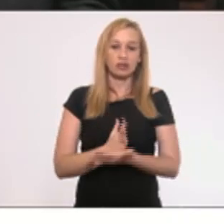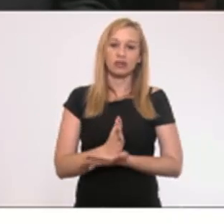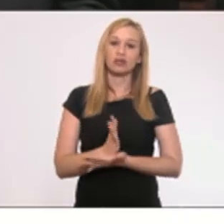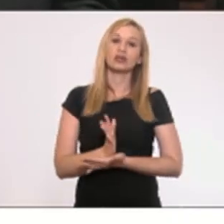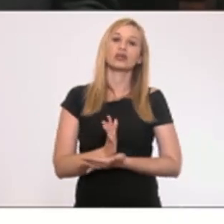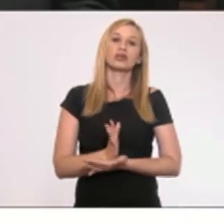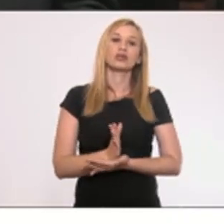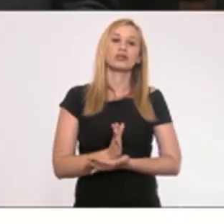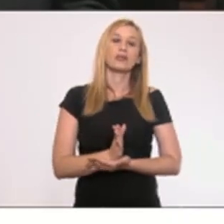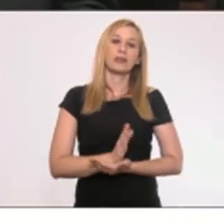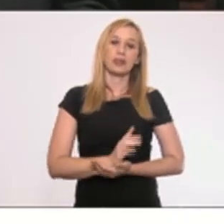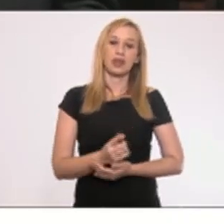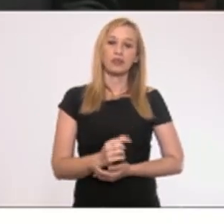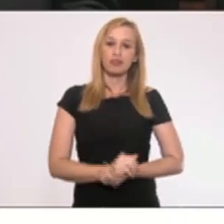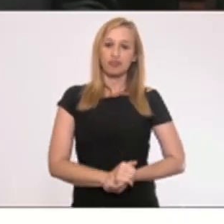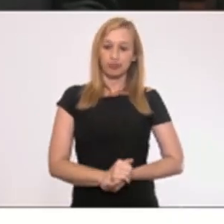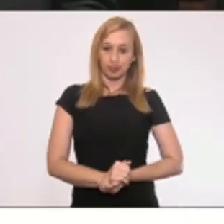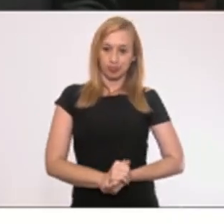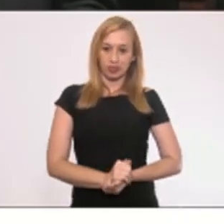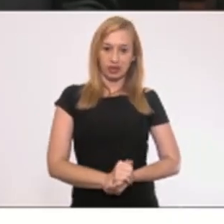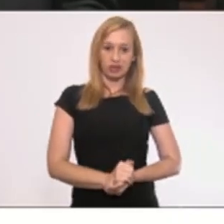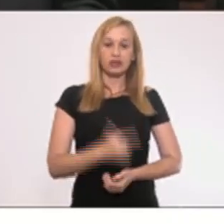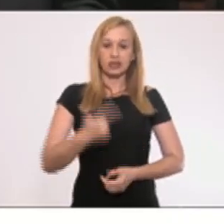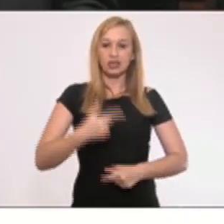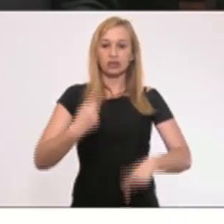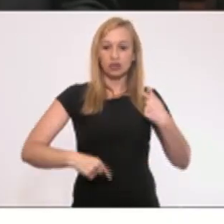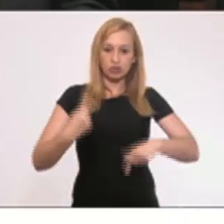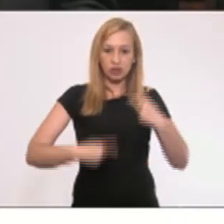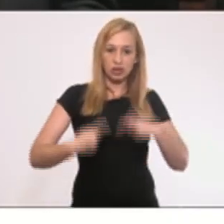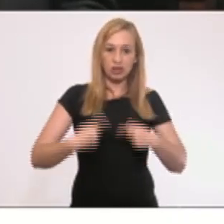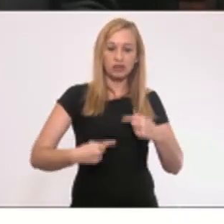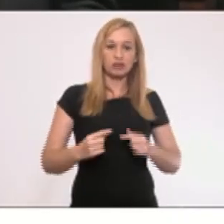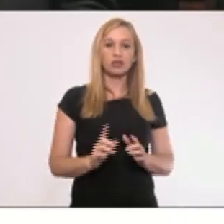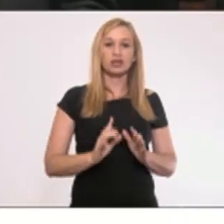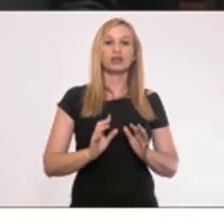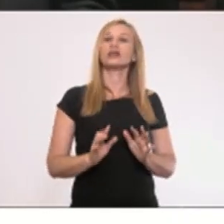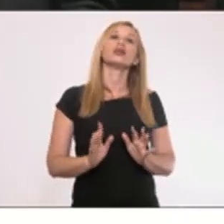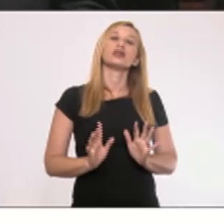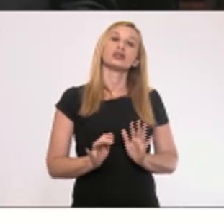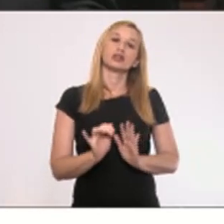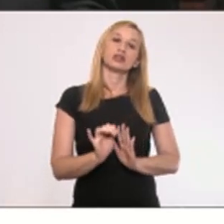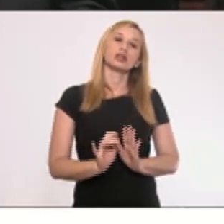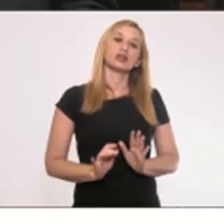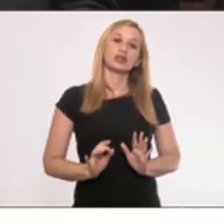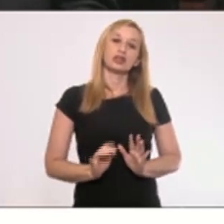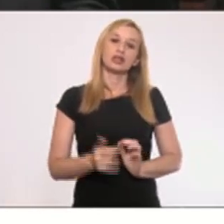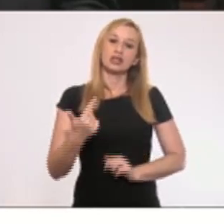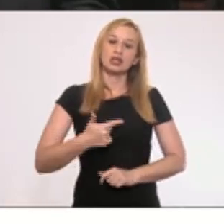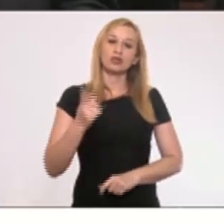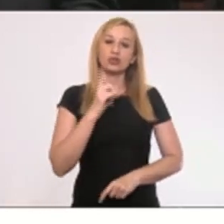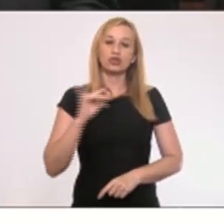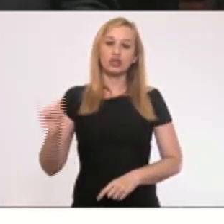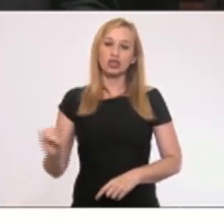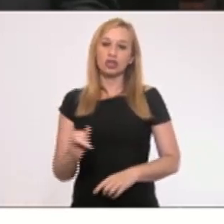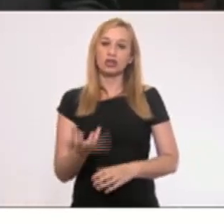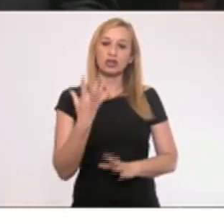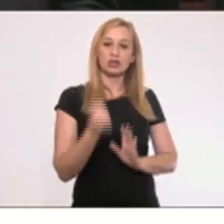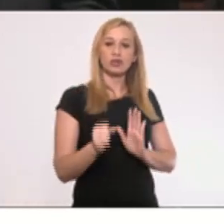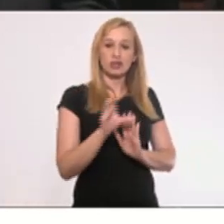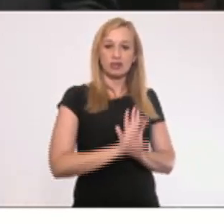aprovado, vai autógrafo. Segunda discussão, redação do vencido, assim emendado, segundo dia, para recebimento de